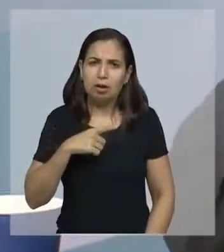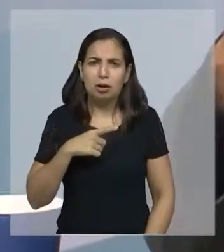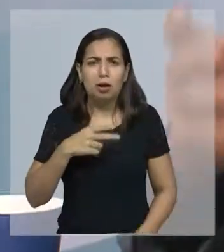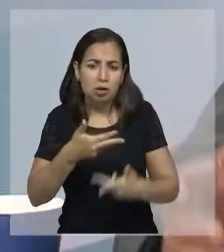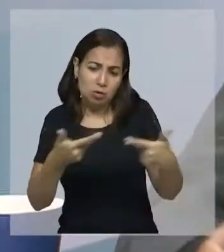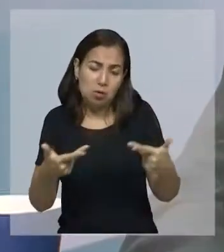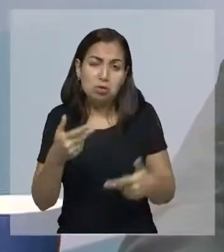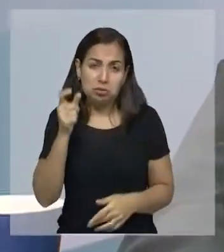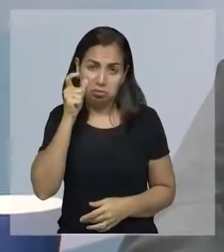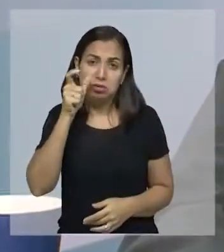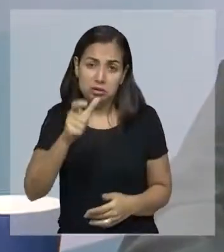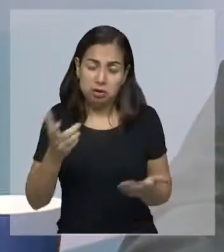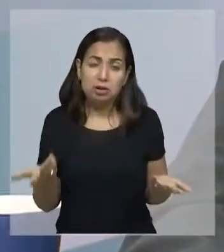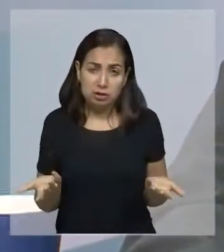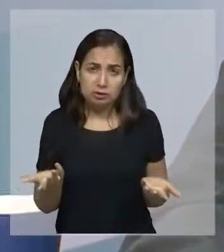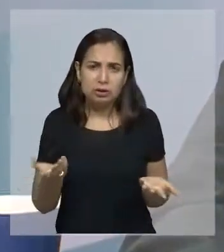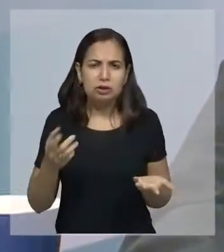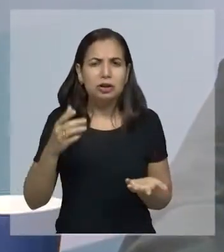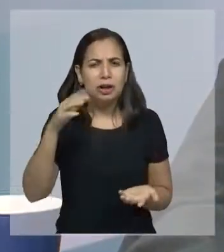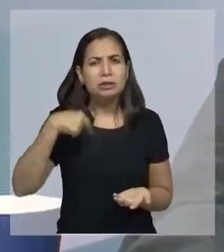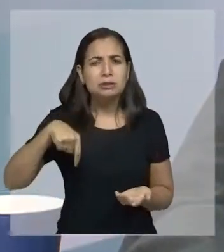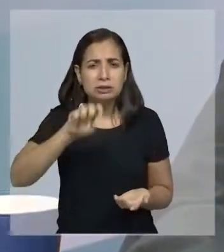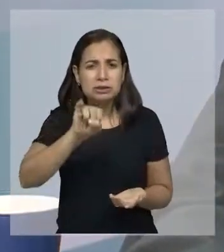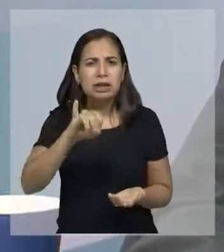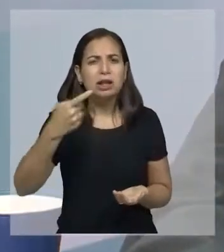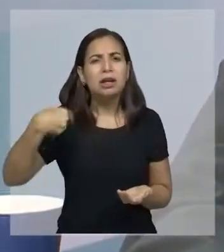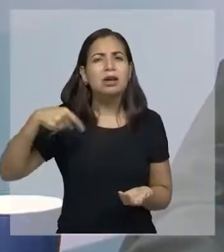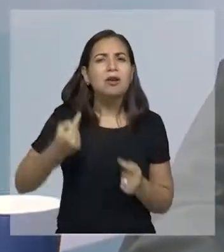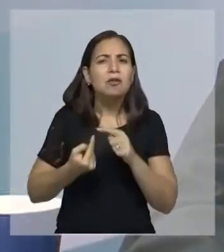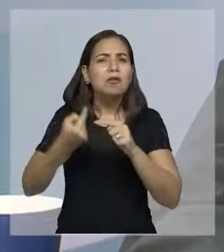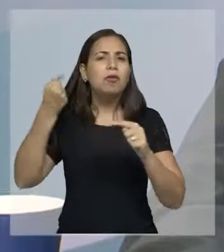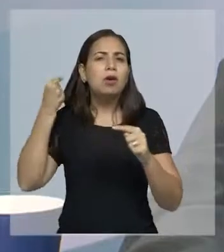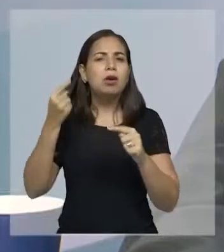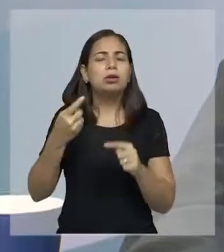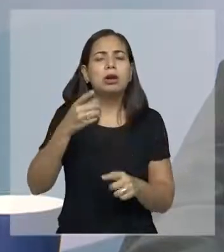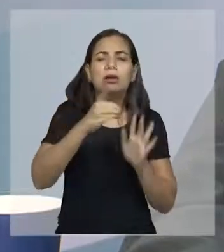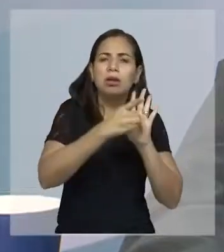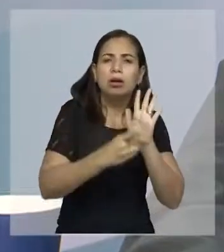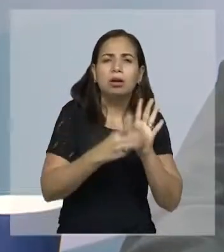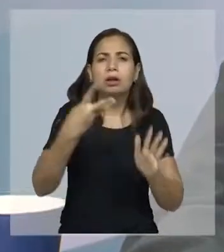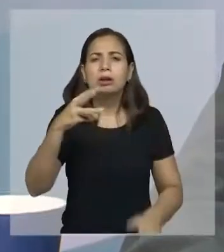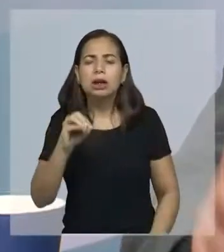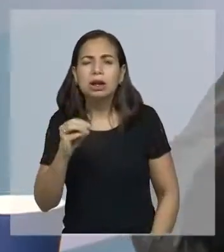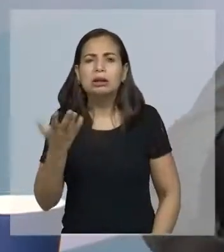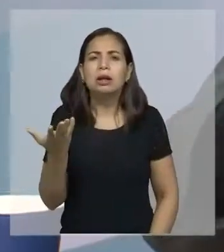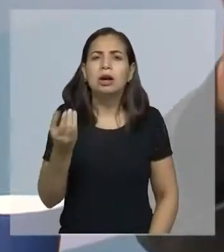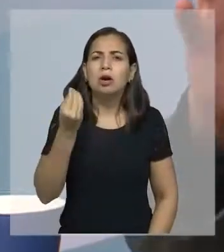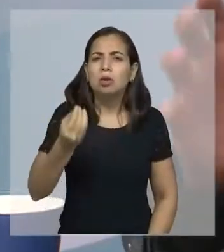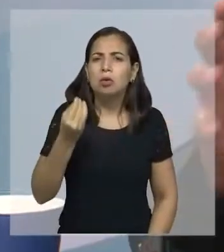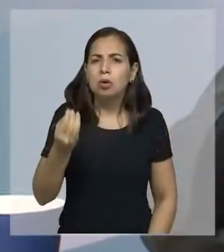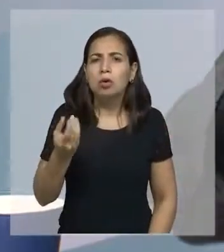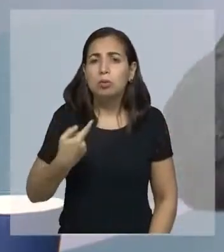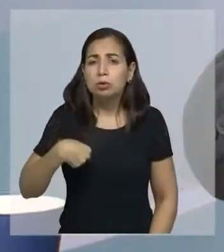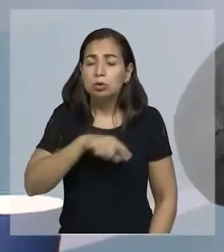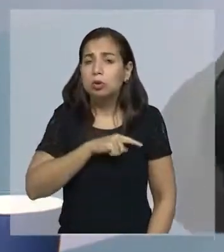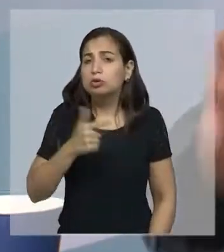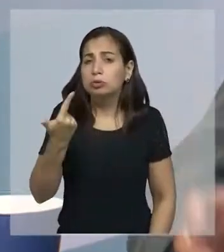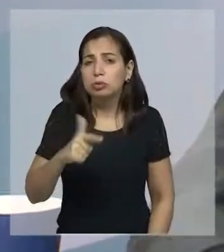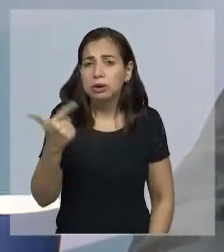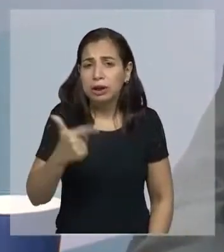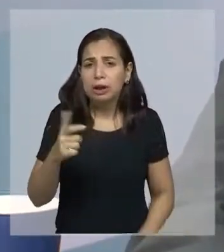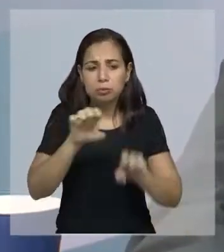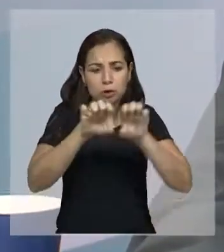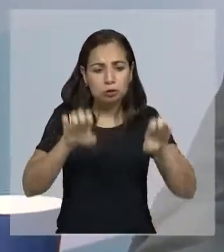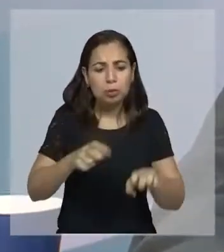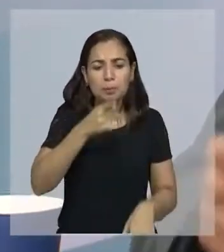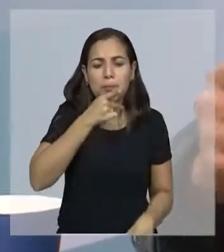30 como um período extremamente confuso, mas nós não tínhamos, quer dizer, pelo menos 2 estruturas partidárias, ou mesmo se a gente